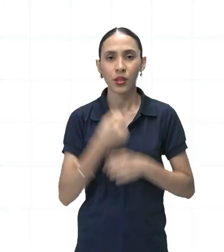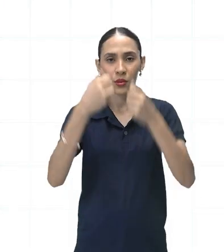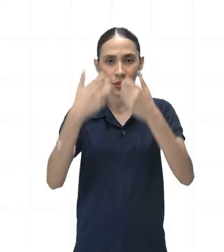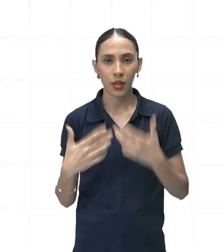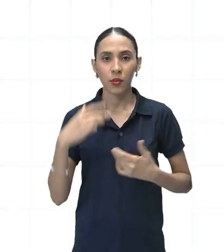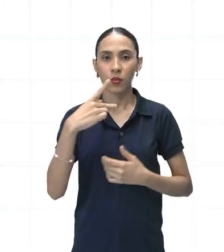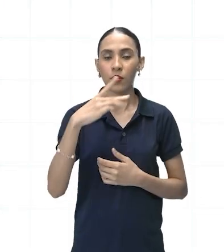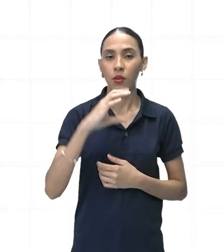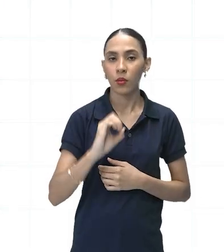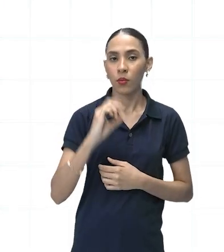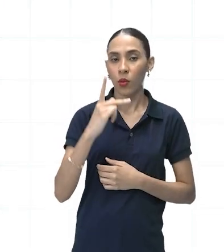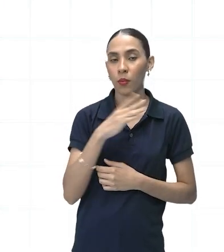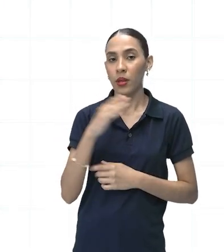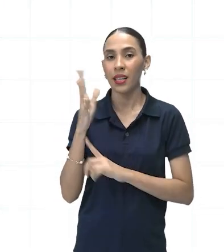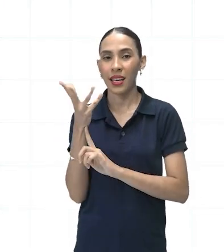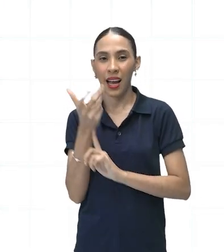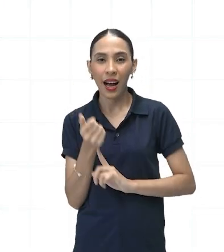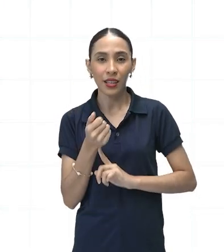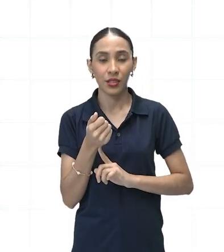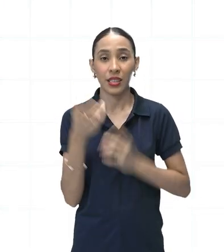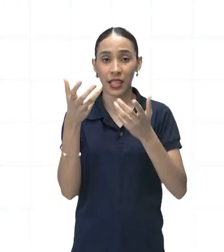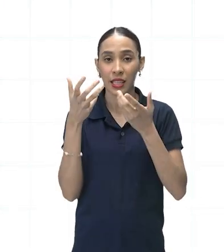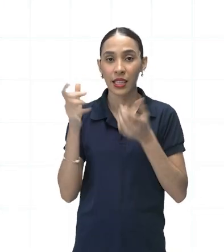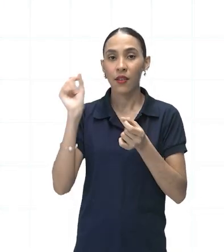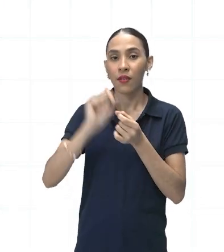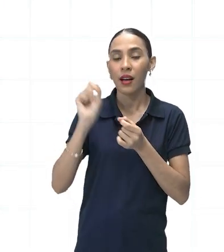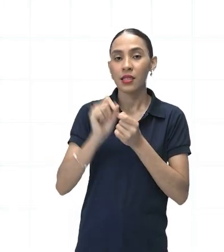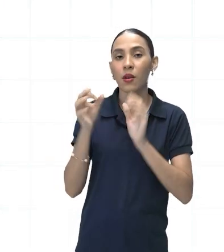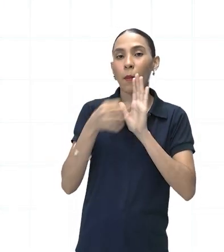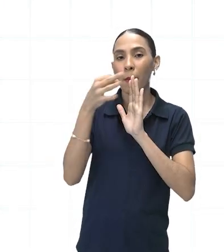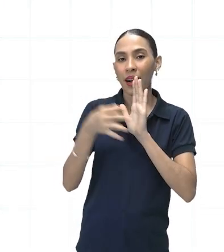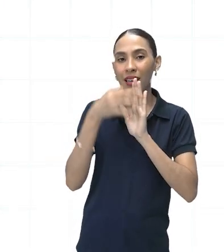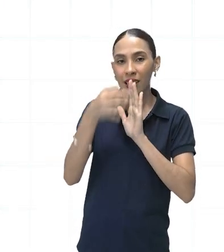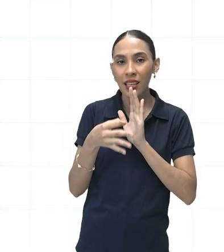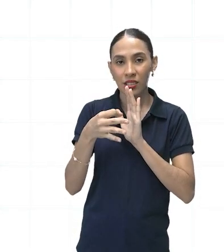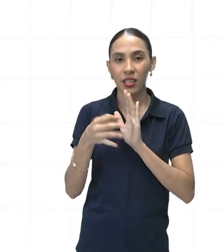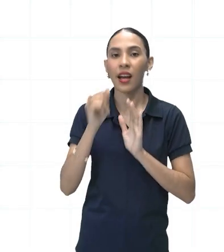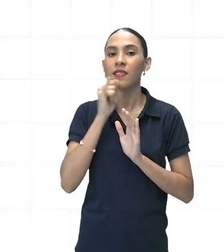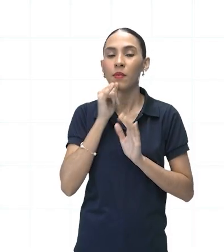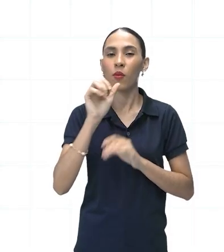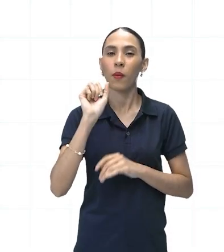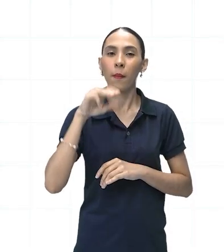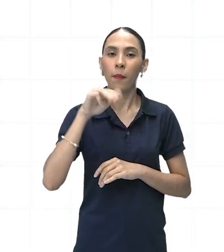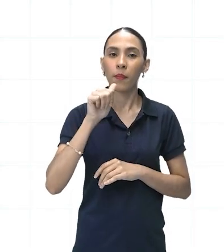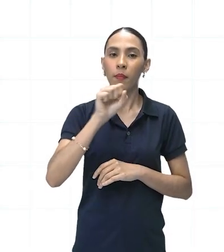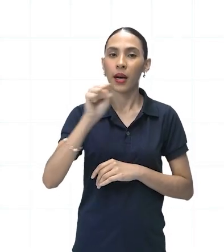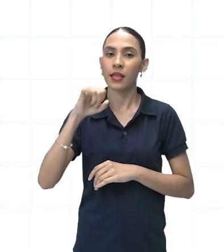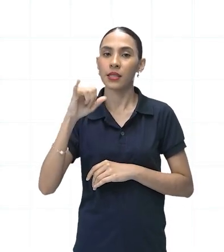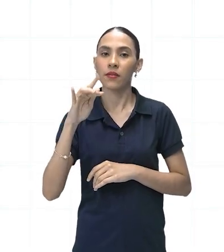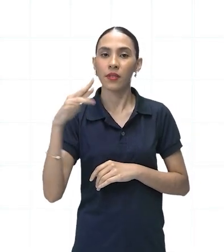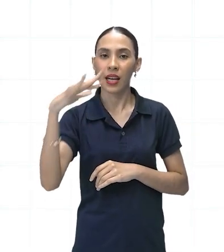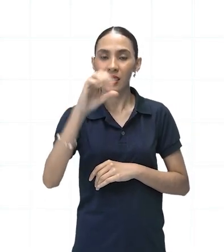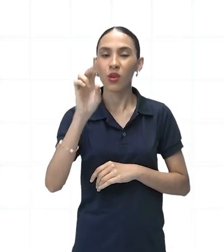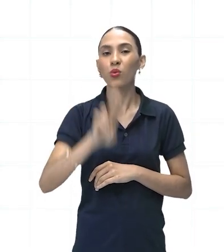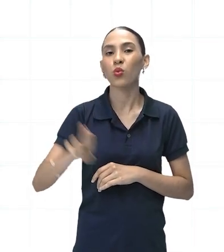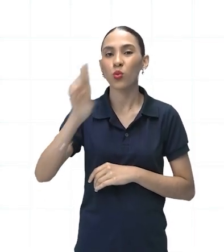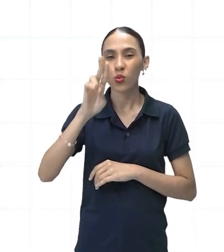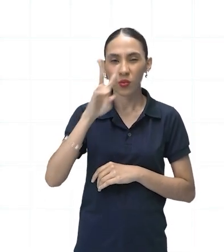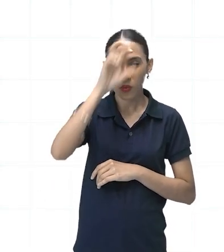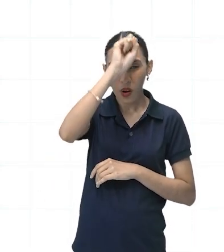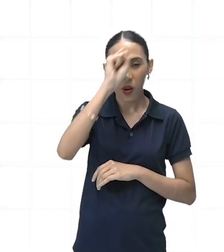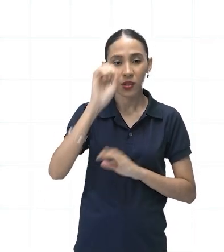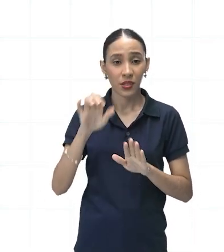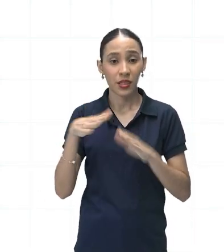art, que ela vinha fazer uma crítica à questão da massificação, do consumismo? E